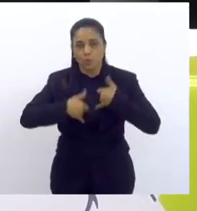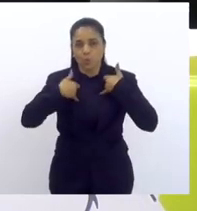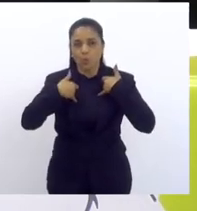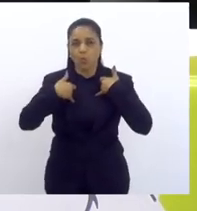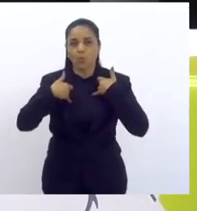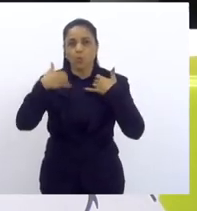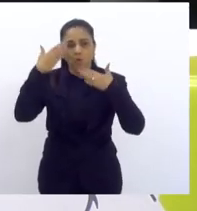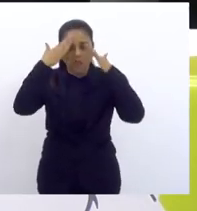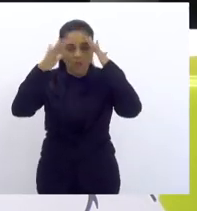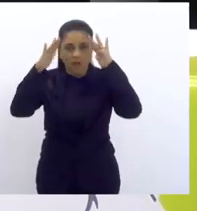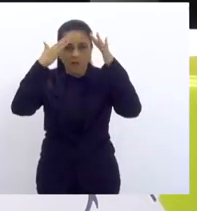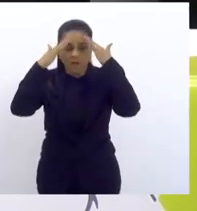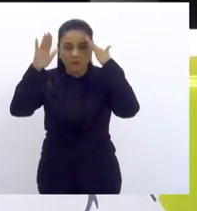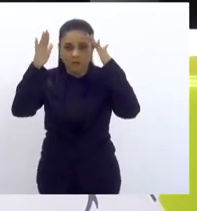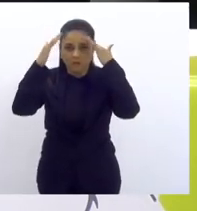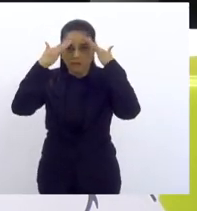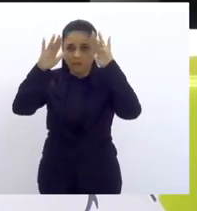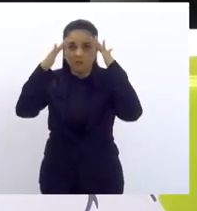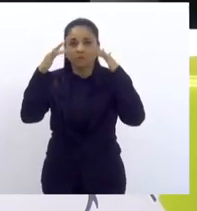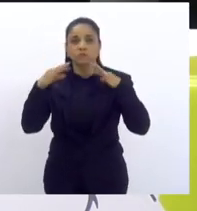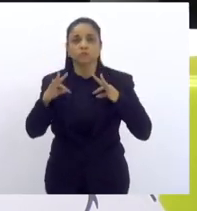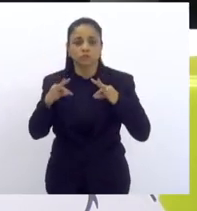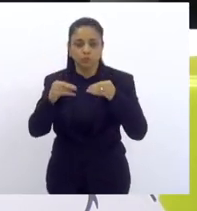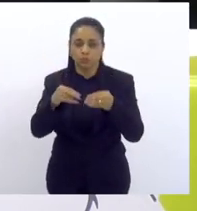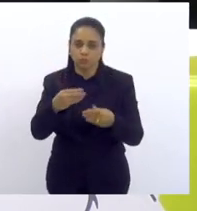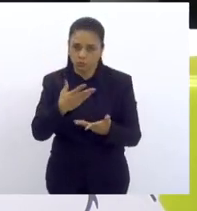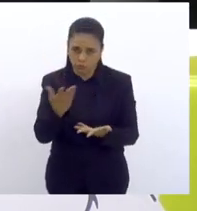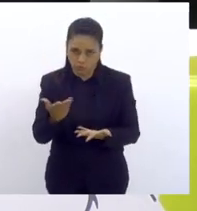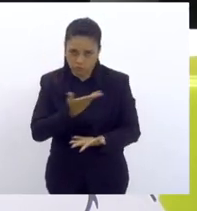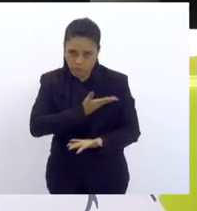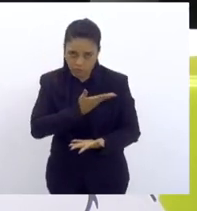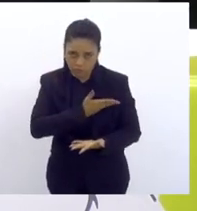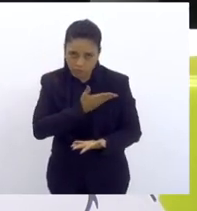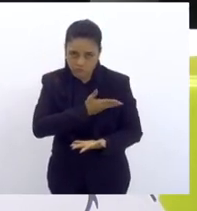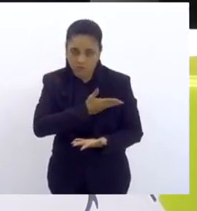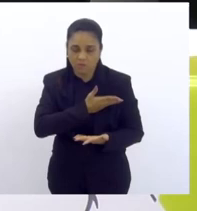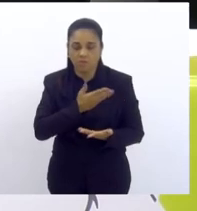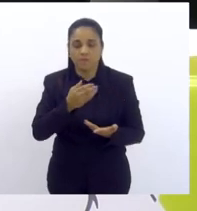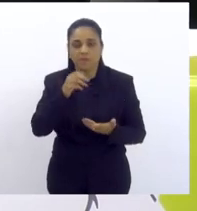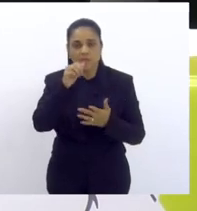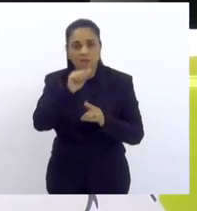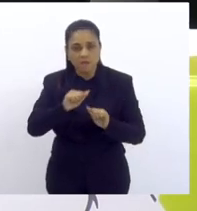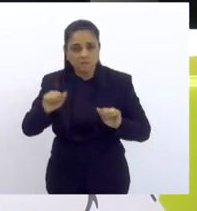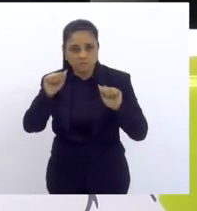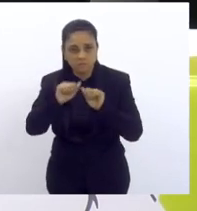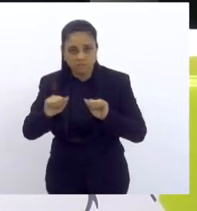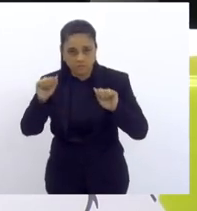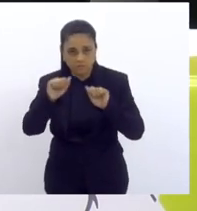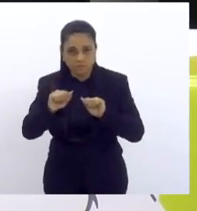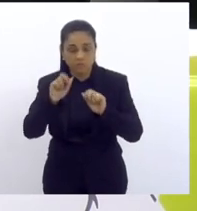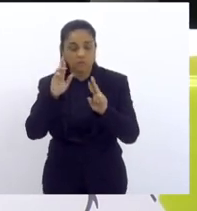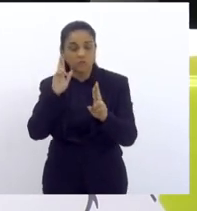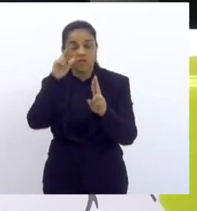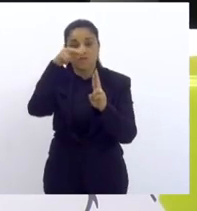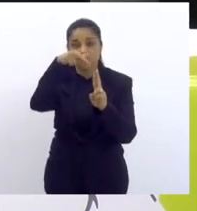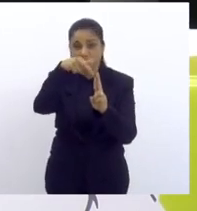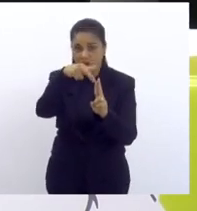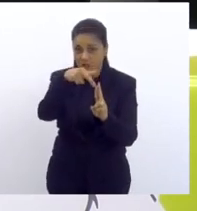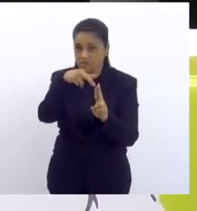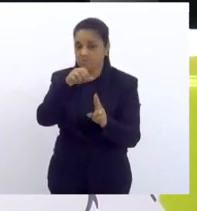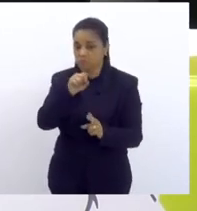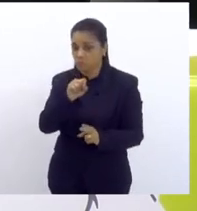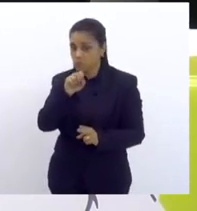no coração de todos nós essa é uma associação que serve de referência